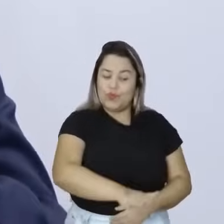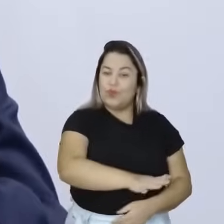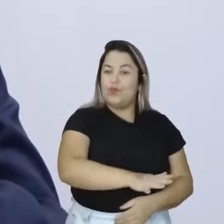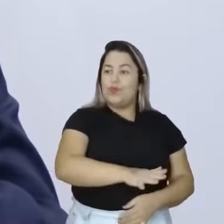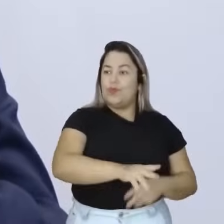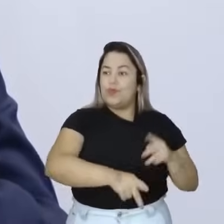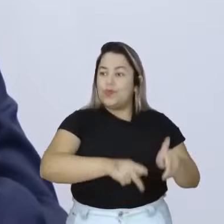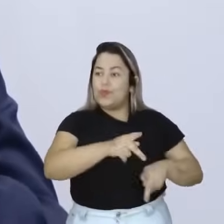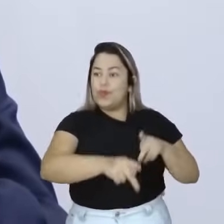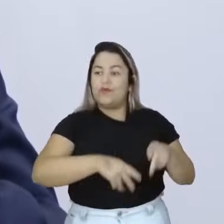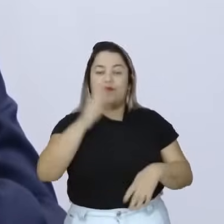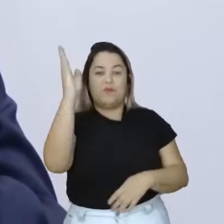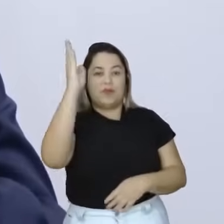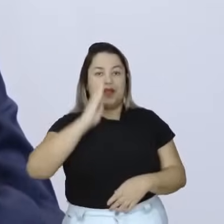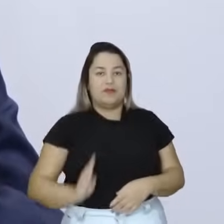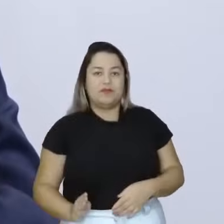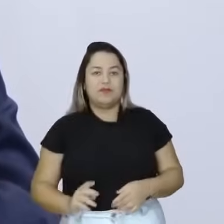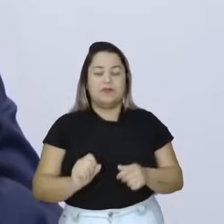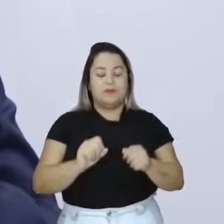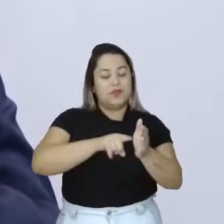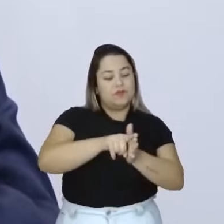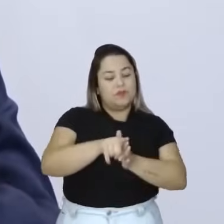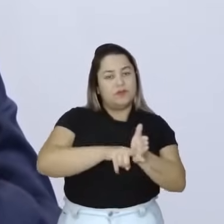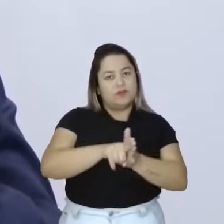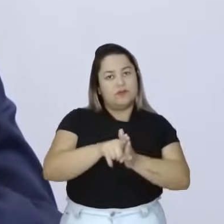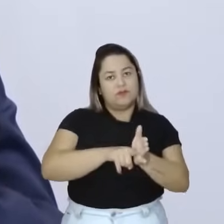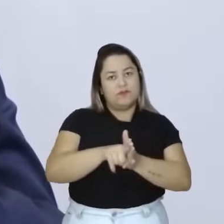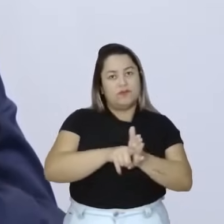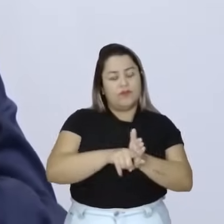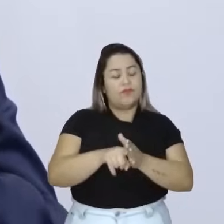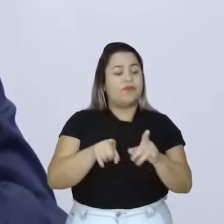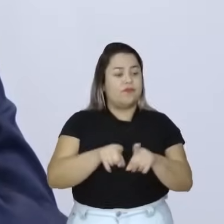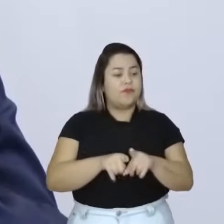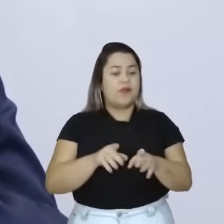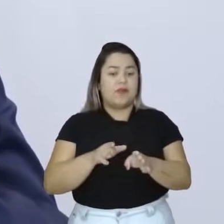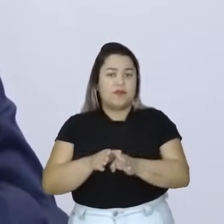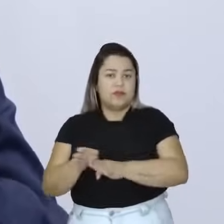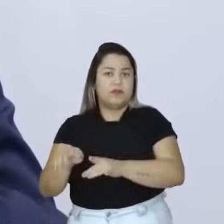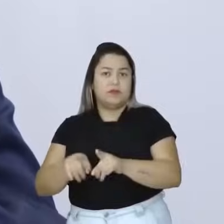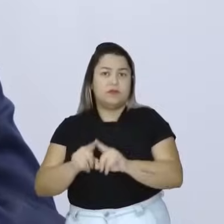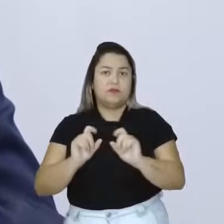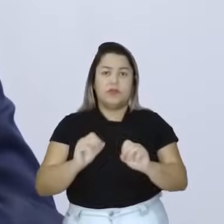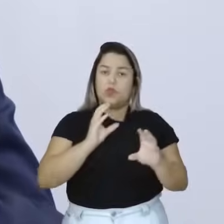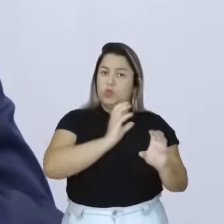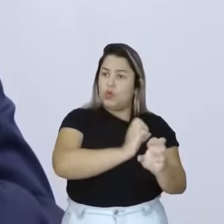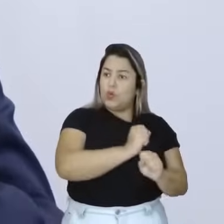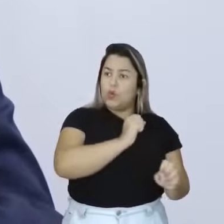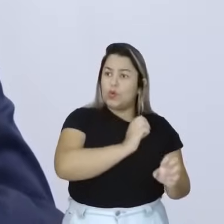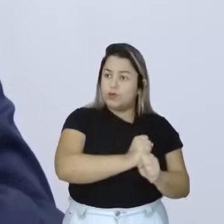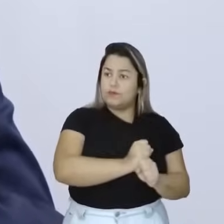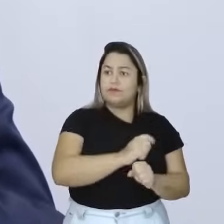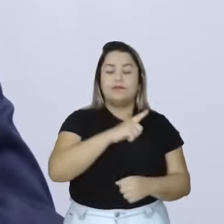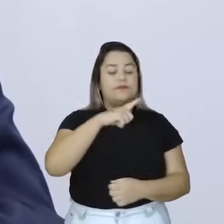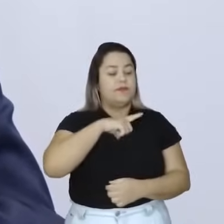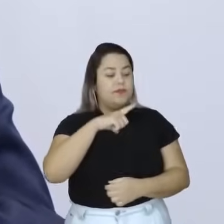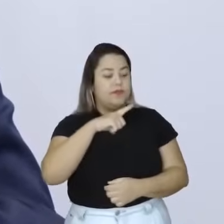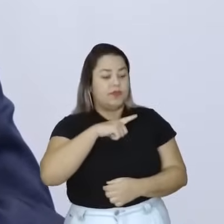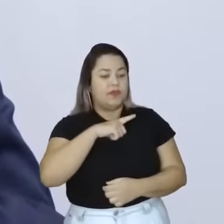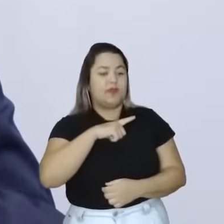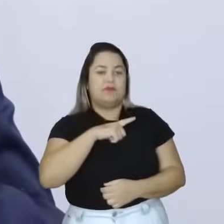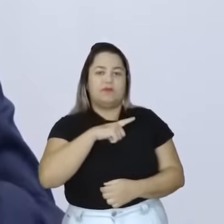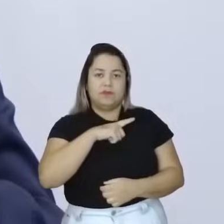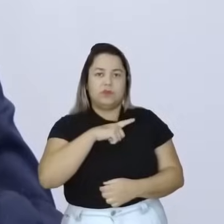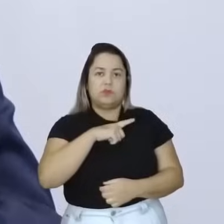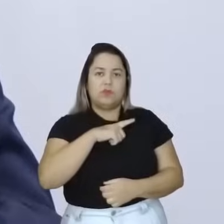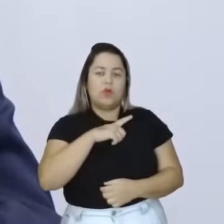peça de planejamento que vai nortear os 4 anos e orçamentária que tem a cara do povo brasileiro,